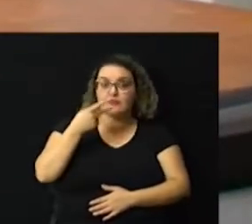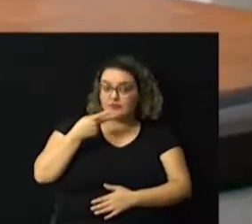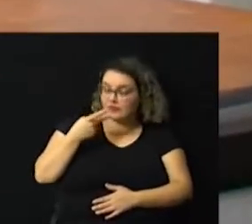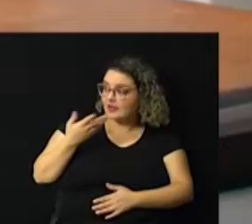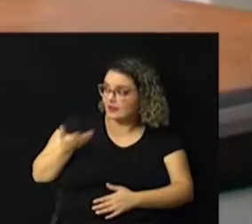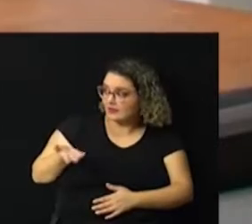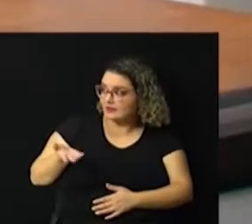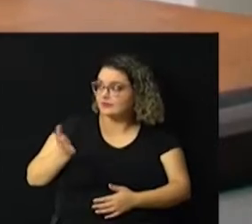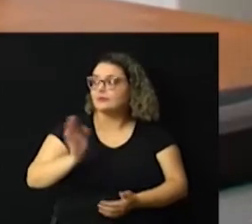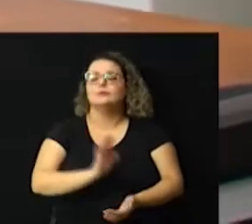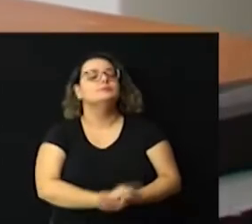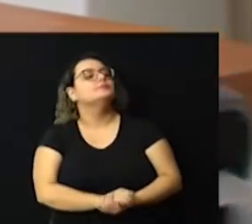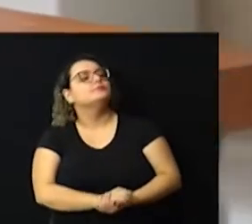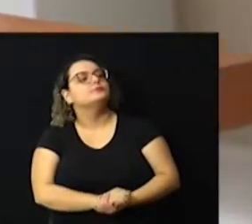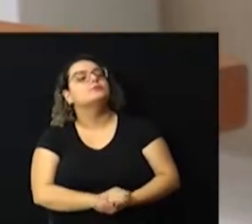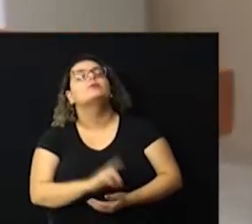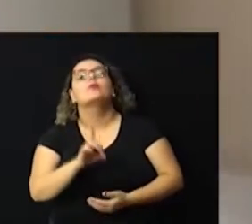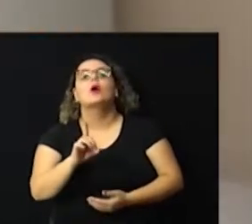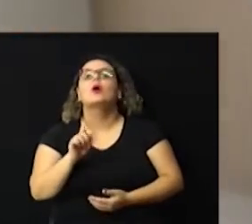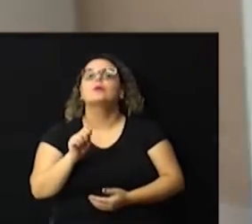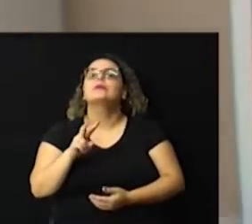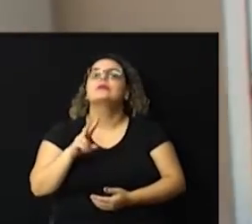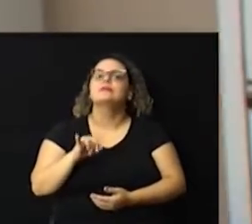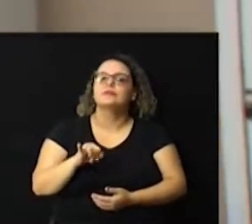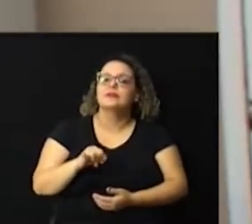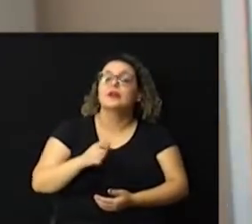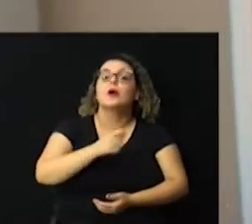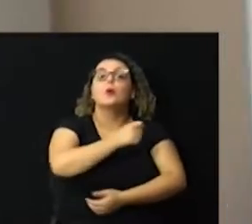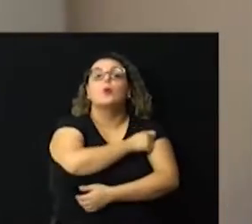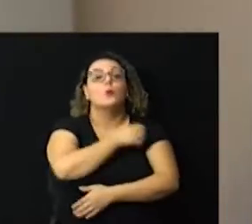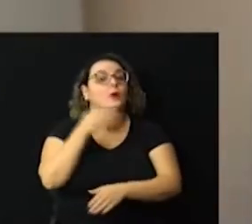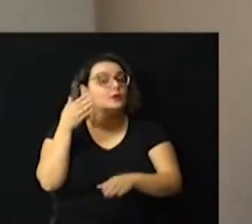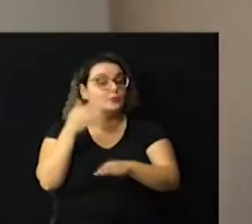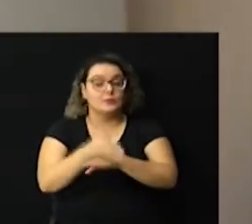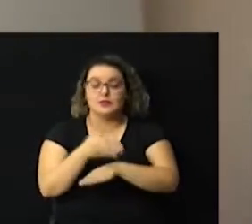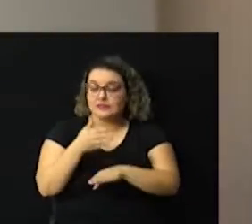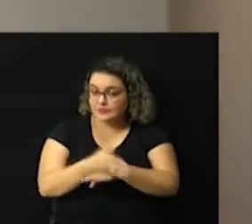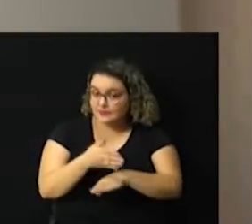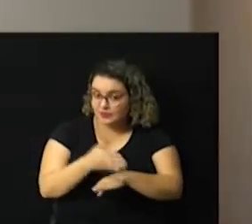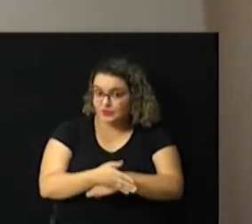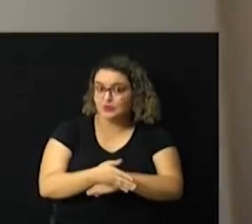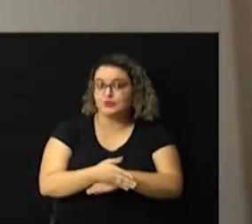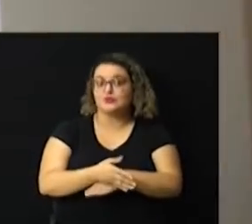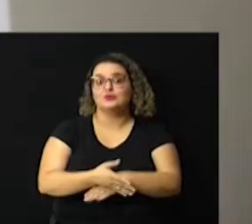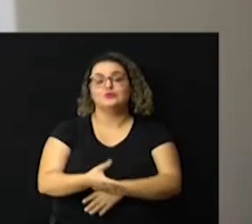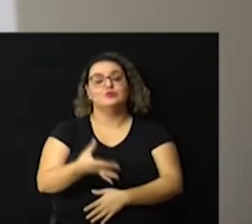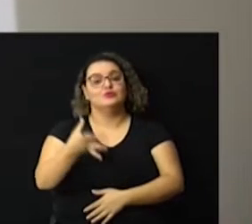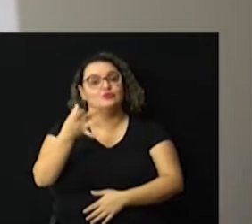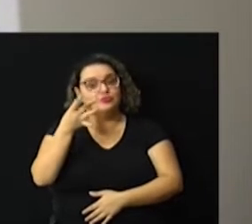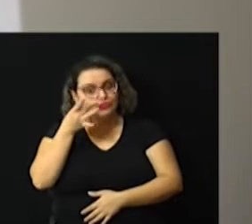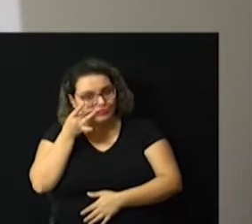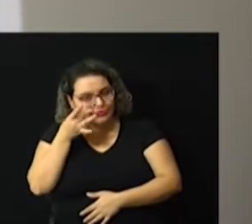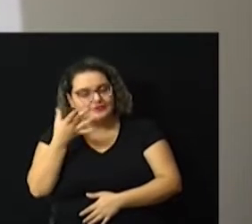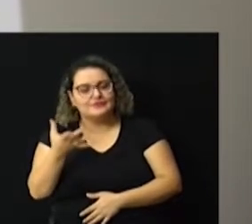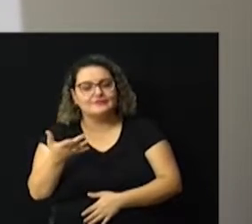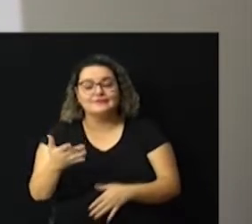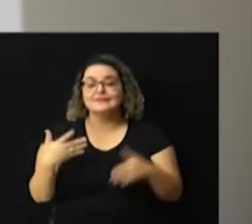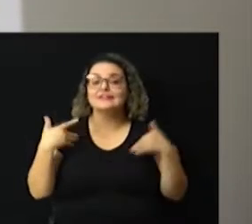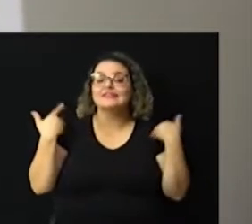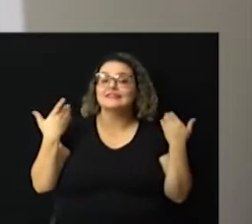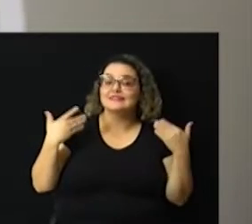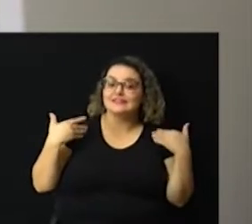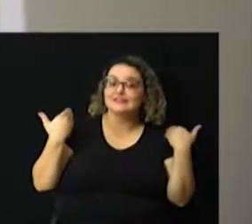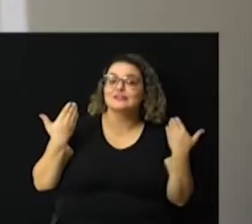um pouquinho sobre o Davi. O Davi é um aluno muito participativo, então eu fico contente porque quando